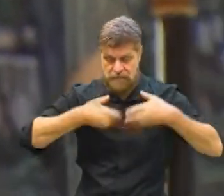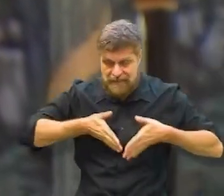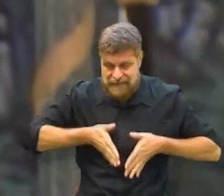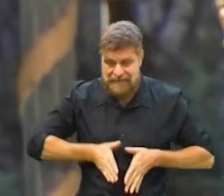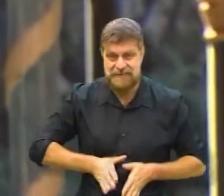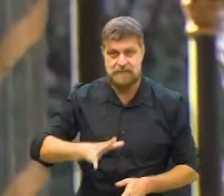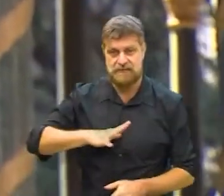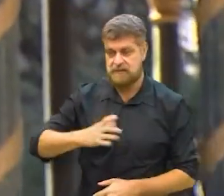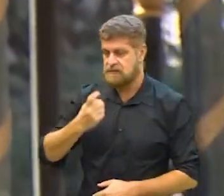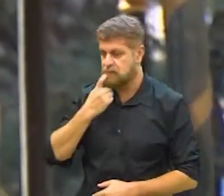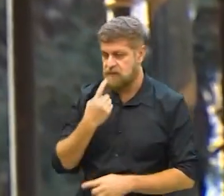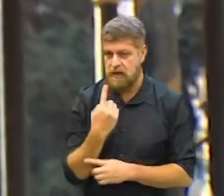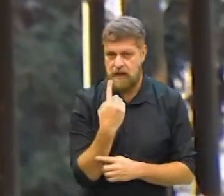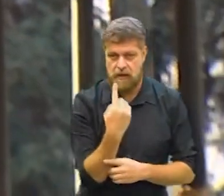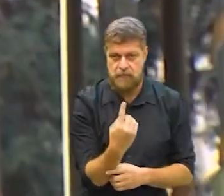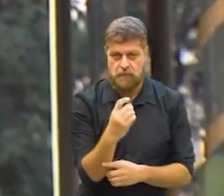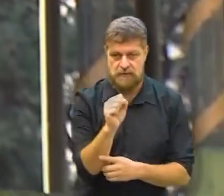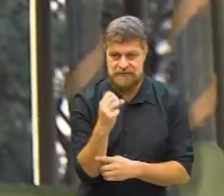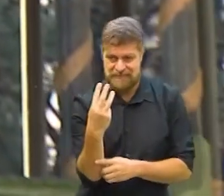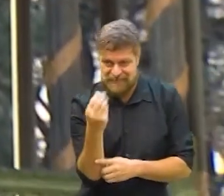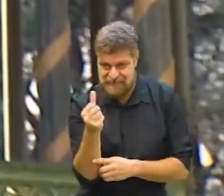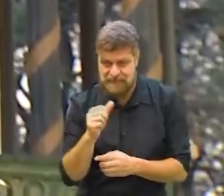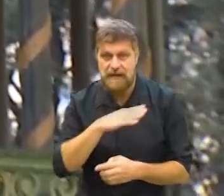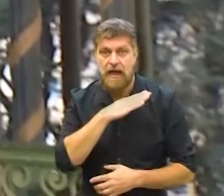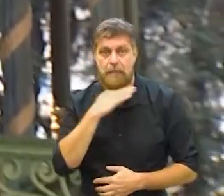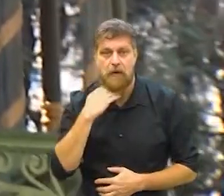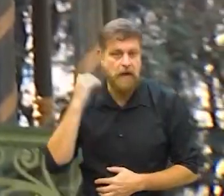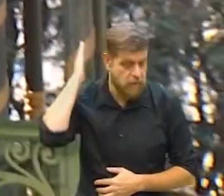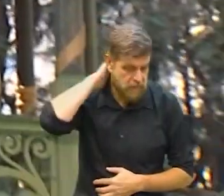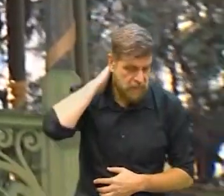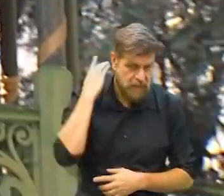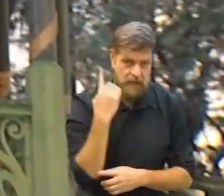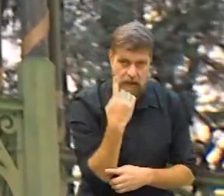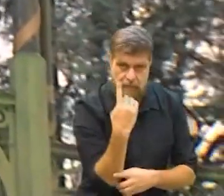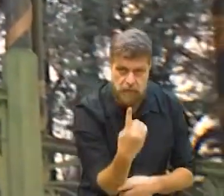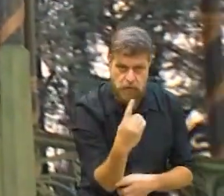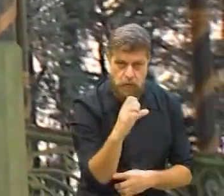em Campinas em 1836 e morreu em Belém em